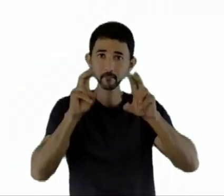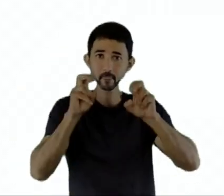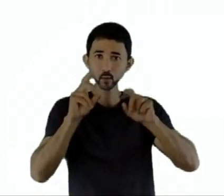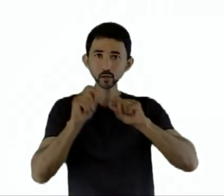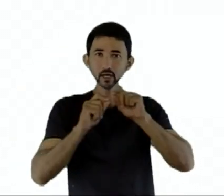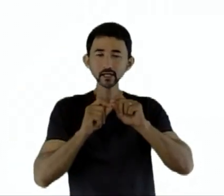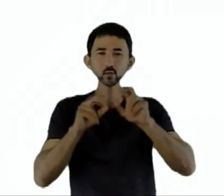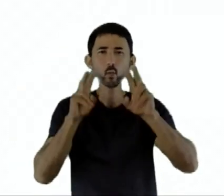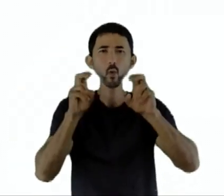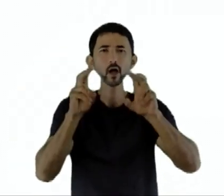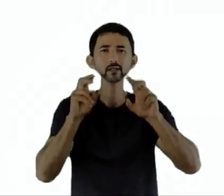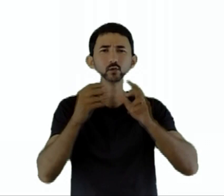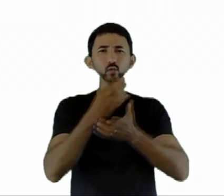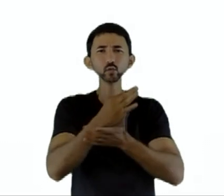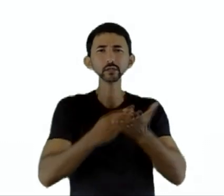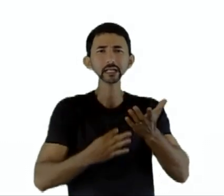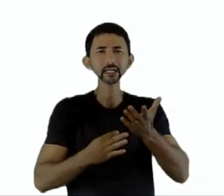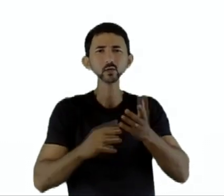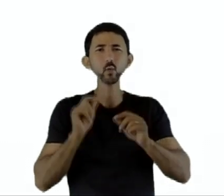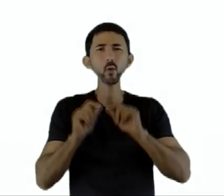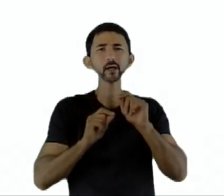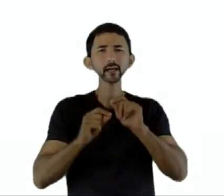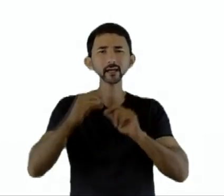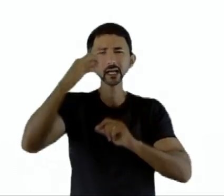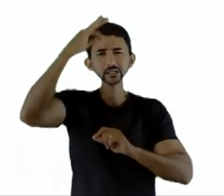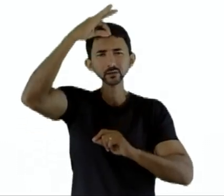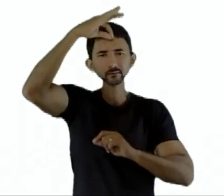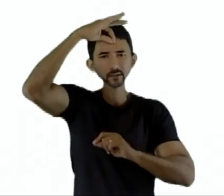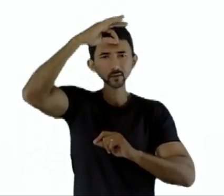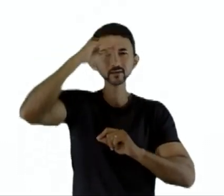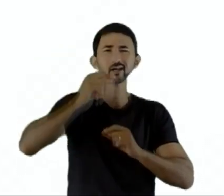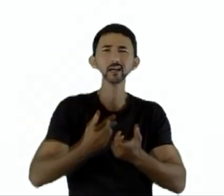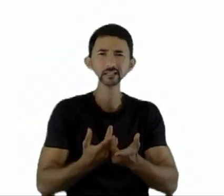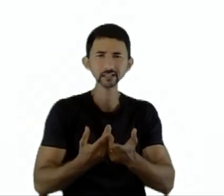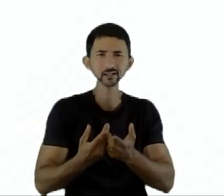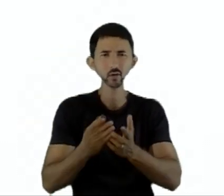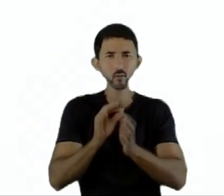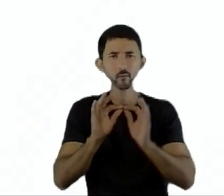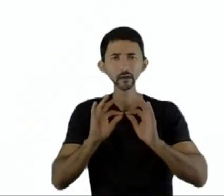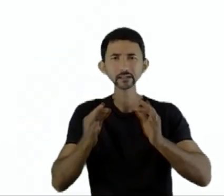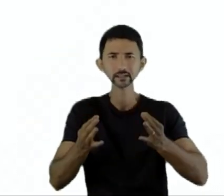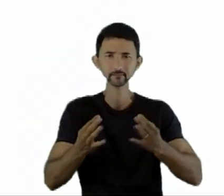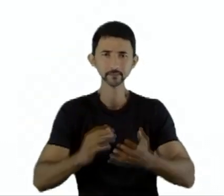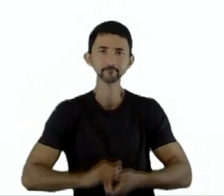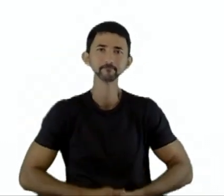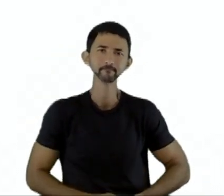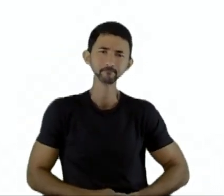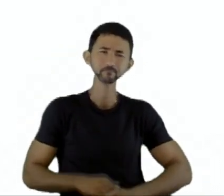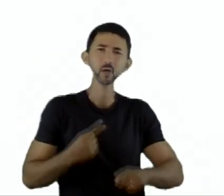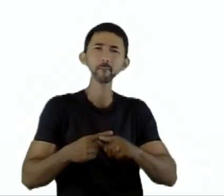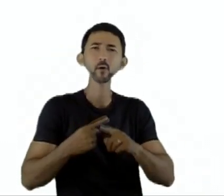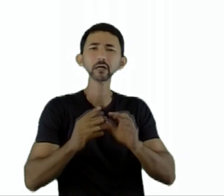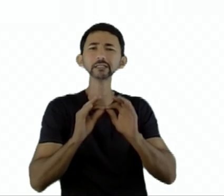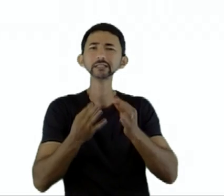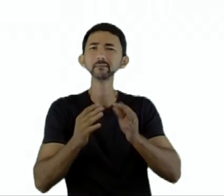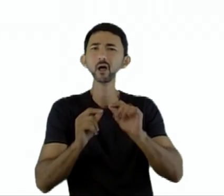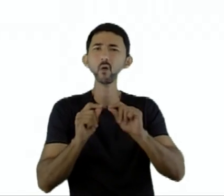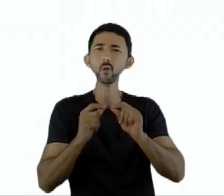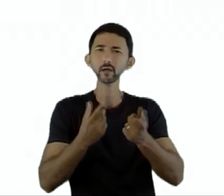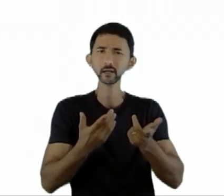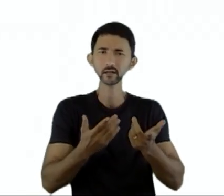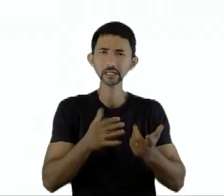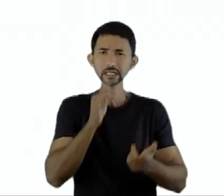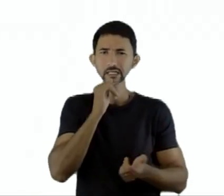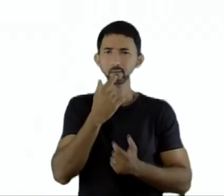como assunto a espiritualidade, de uma maneira muito genérica. Por que que a gente diz isso? Porque